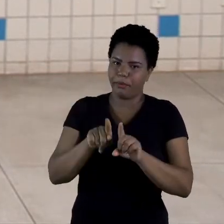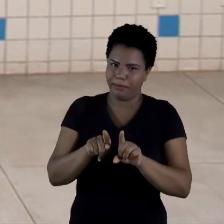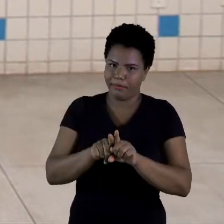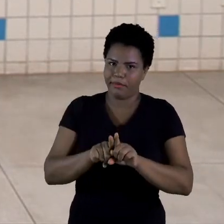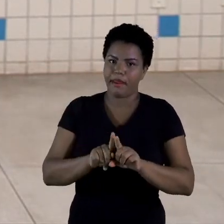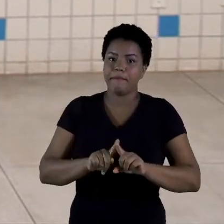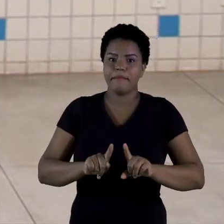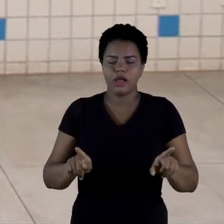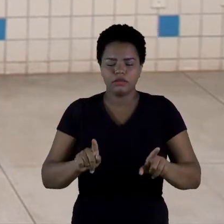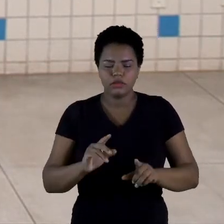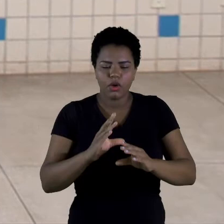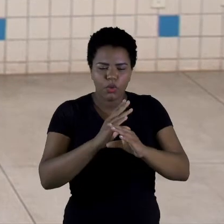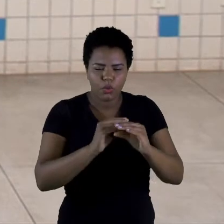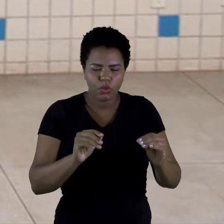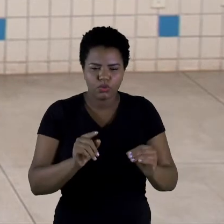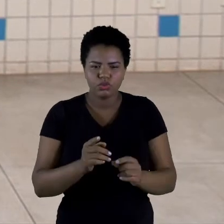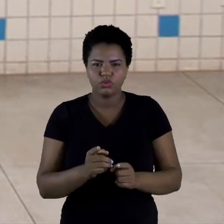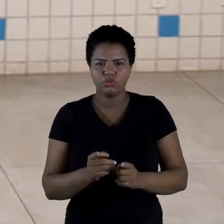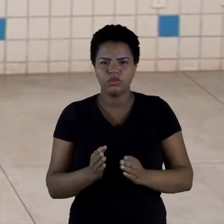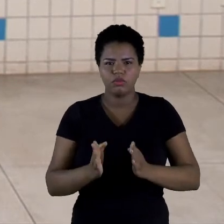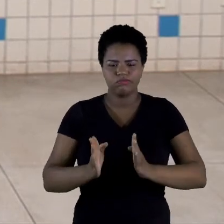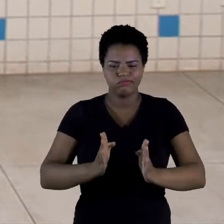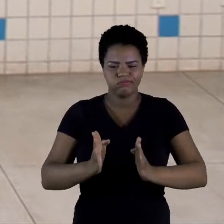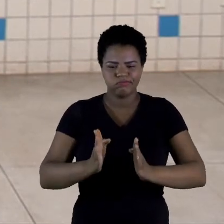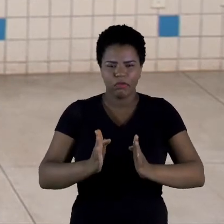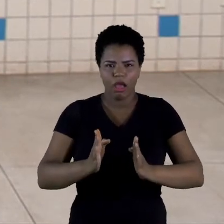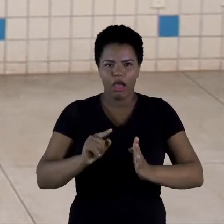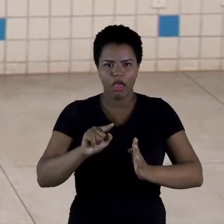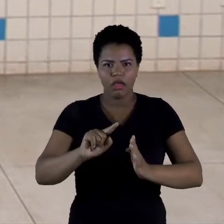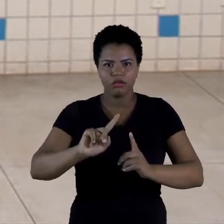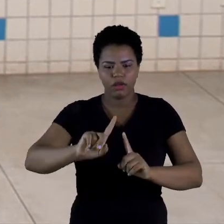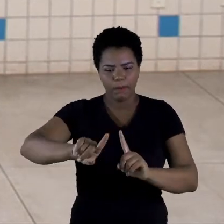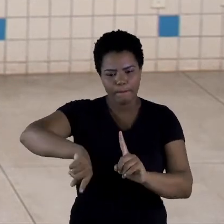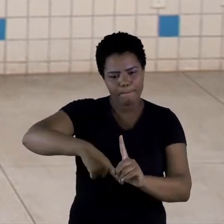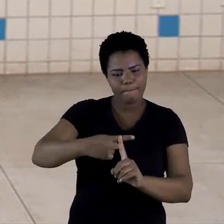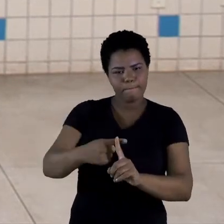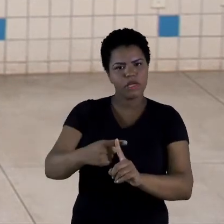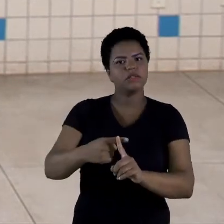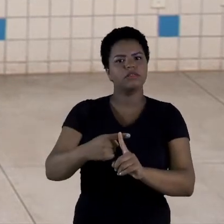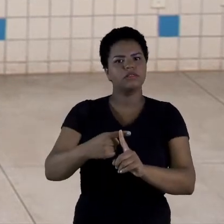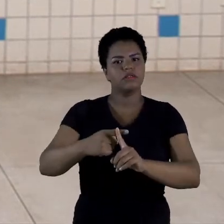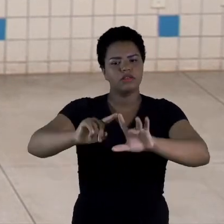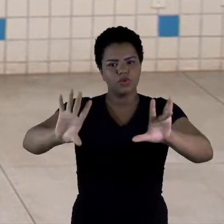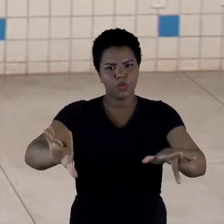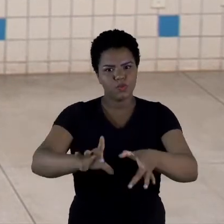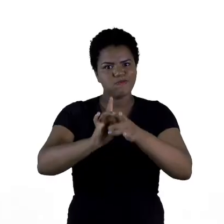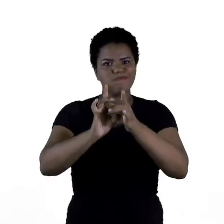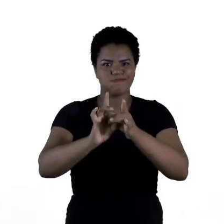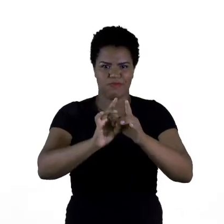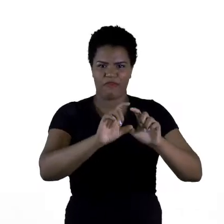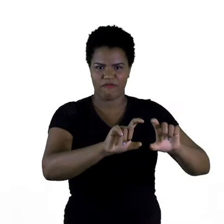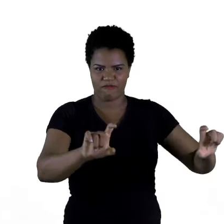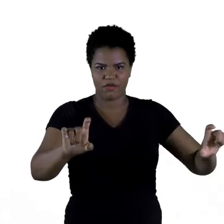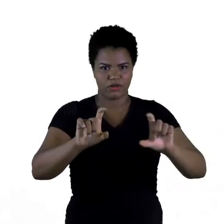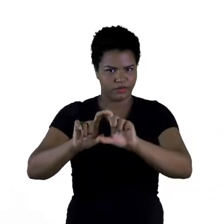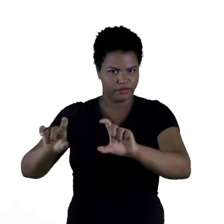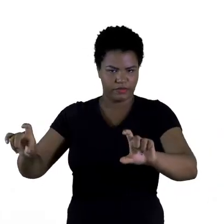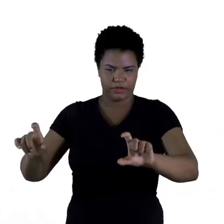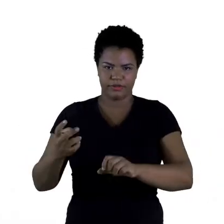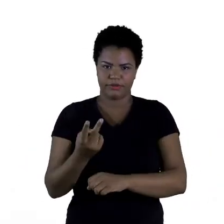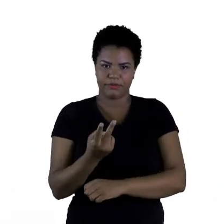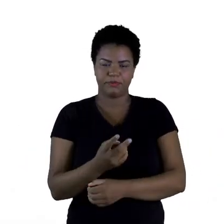no meio que dá uma ideia de adição, de pensamento, né? E junta as duas orações. Quais são